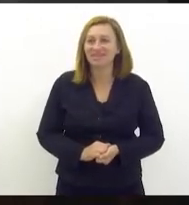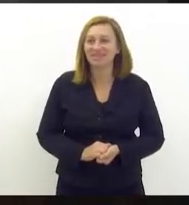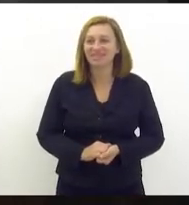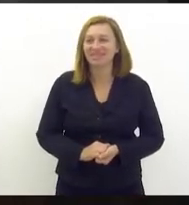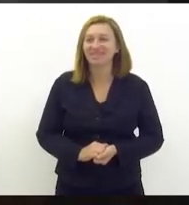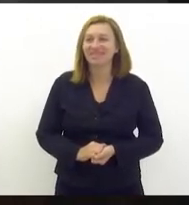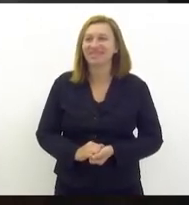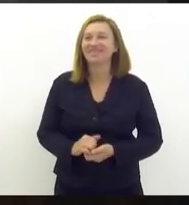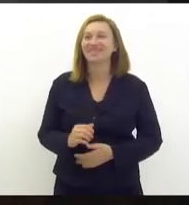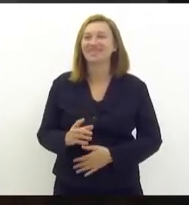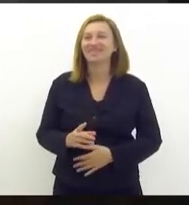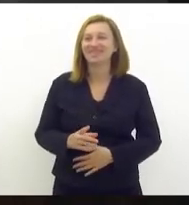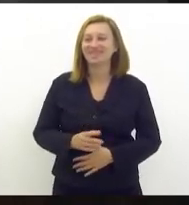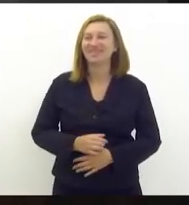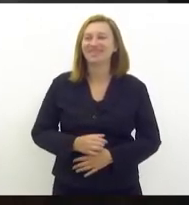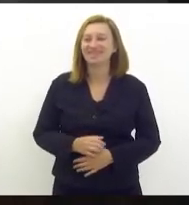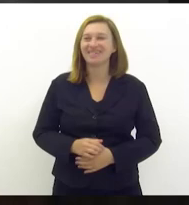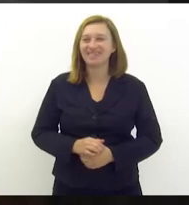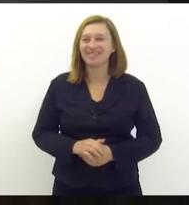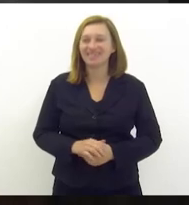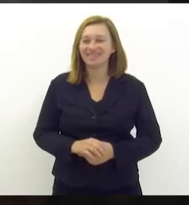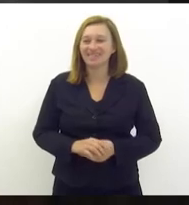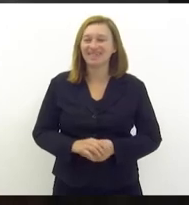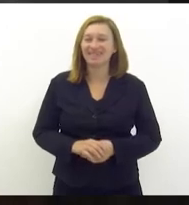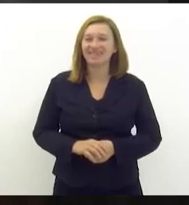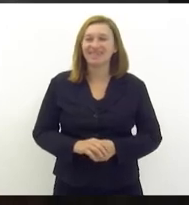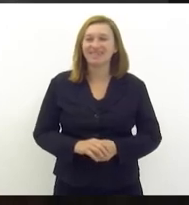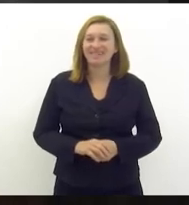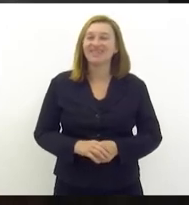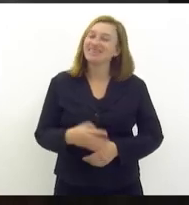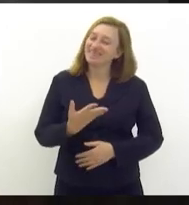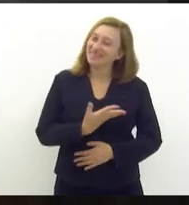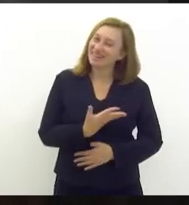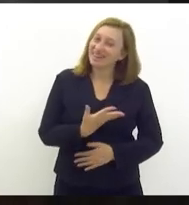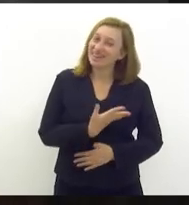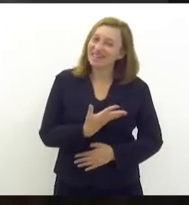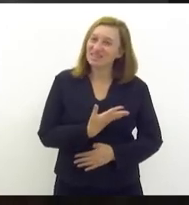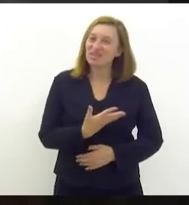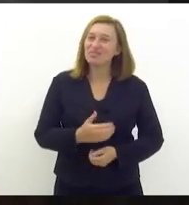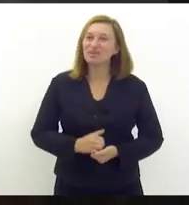nosso nome Deputado e irmão companheiro